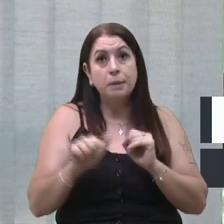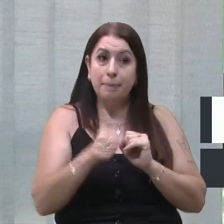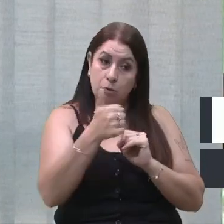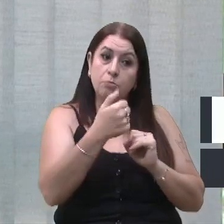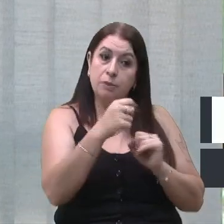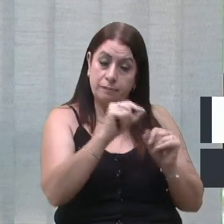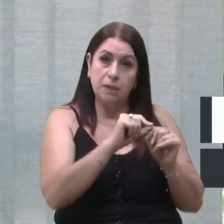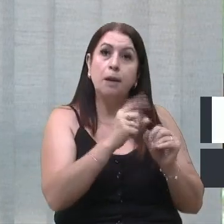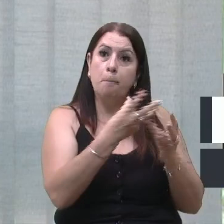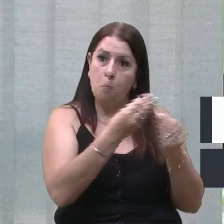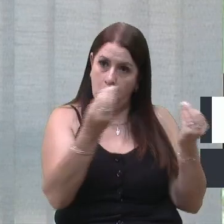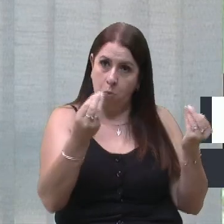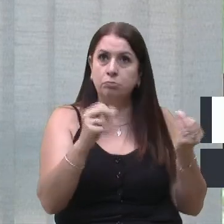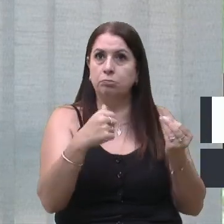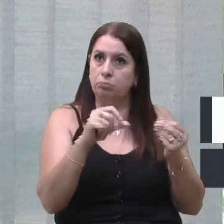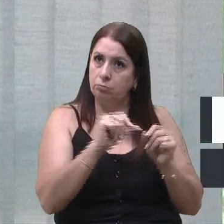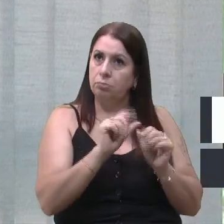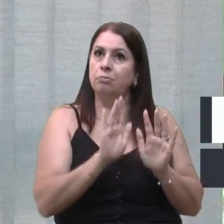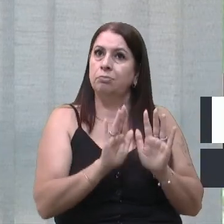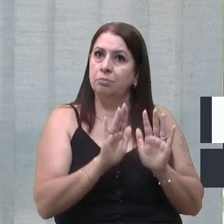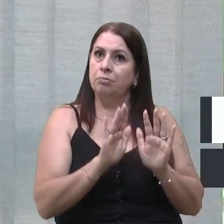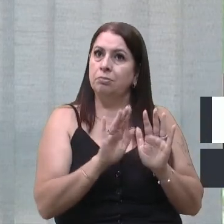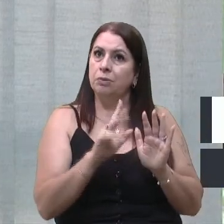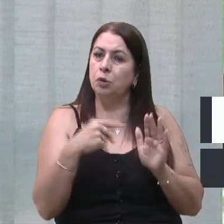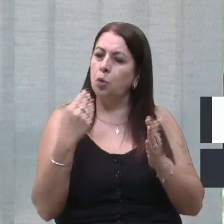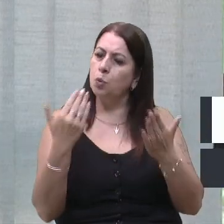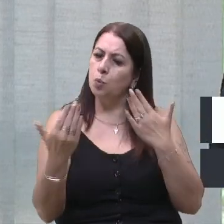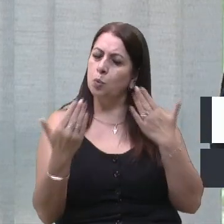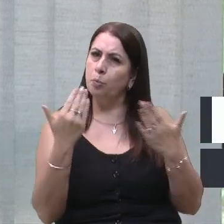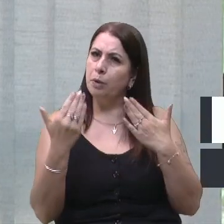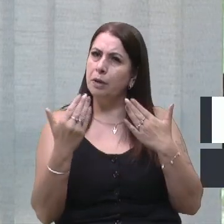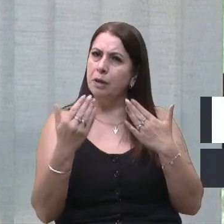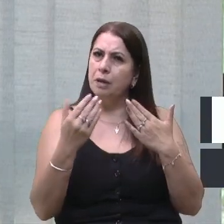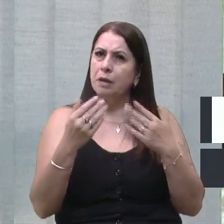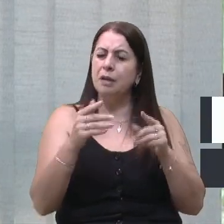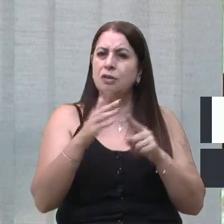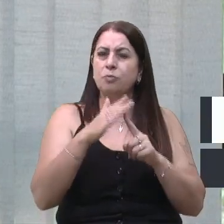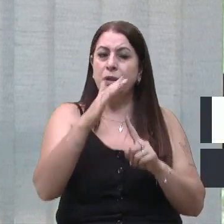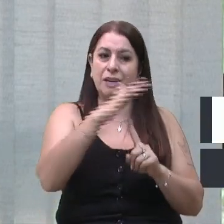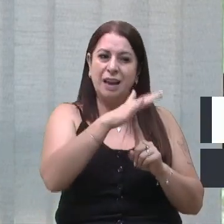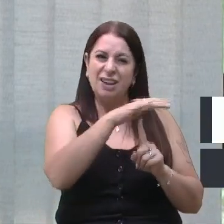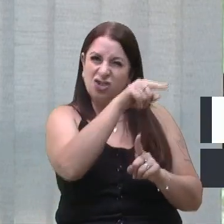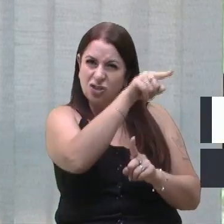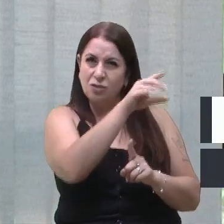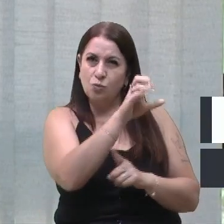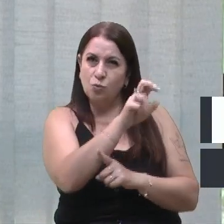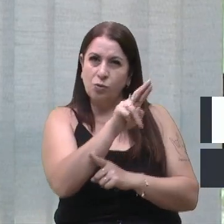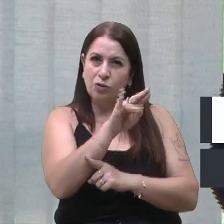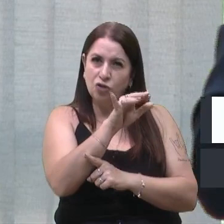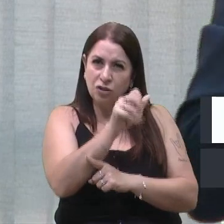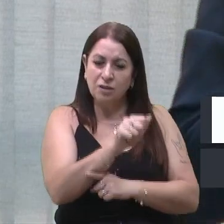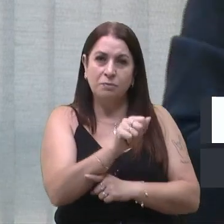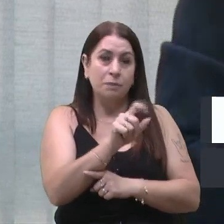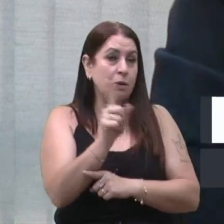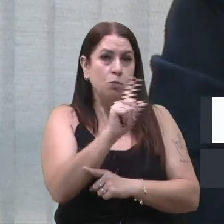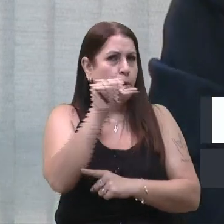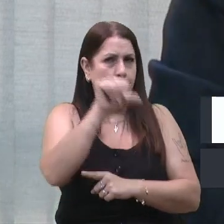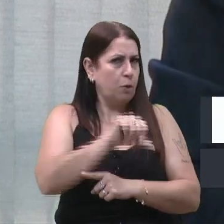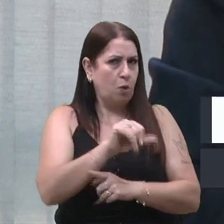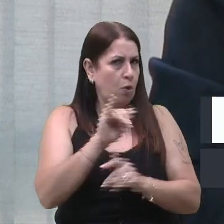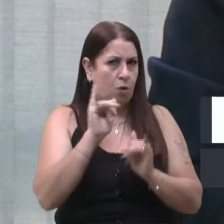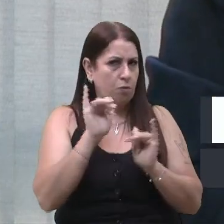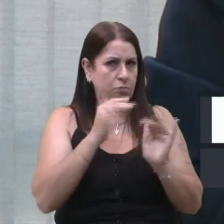feitas, muitas melhorias têm que ser feitas, né? Se nós for comparar aí com Curitiba ou com outras cidades. Mas também não somos o pior transporte